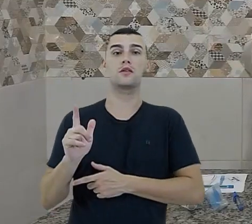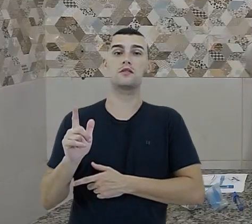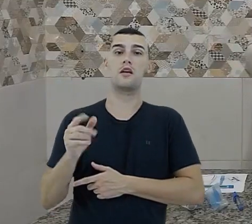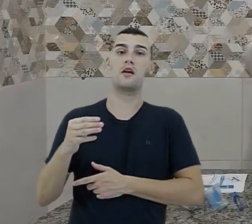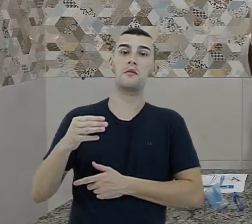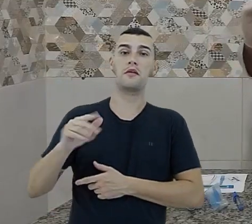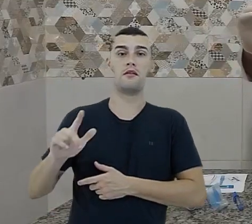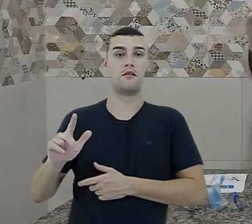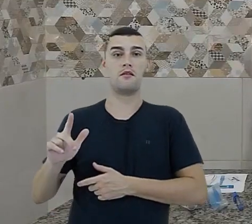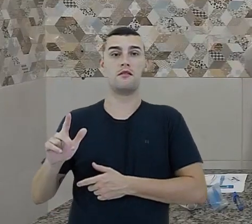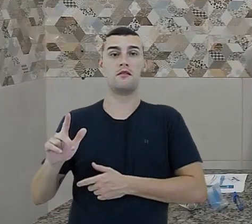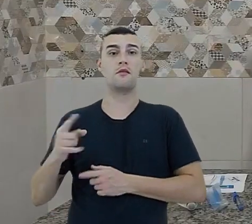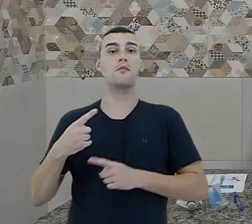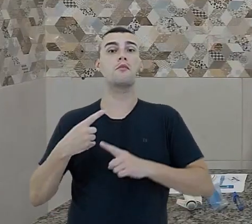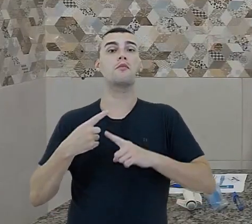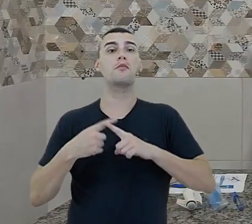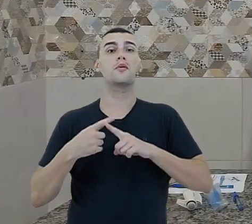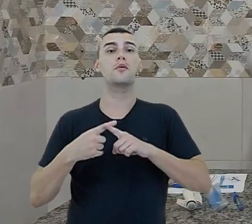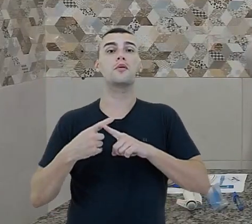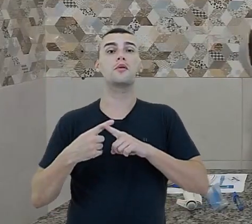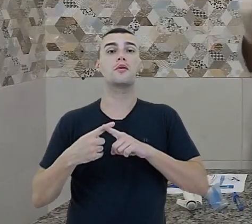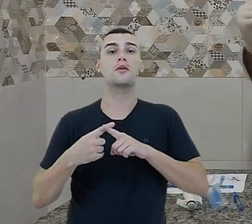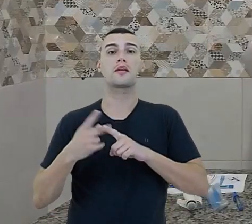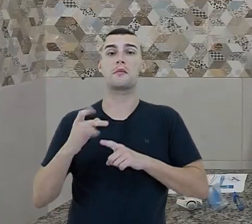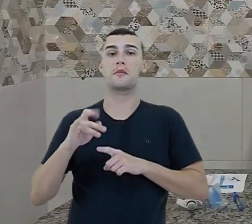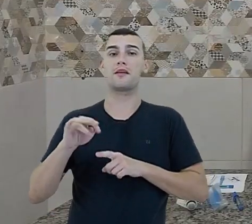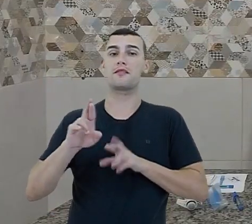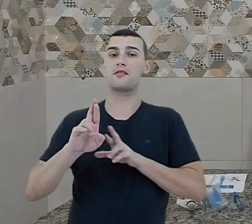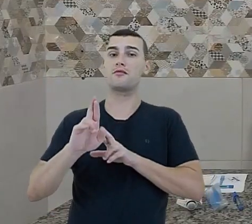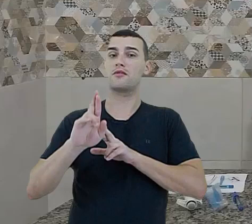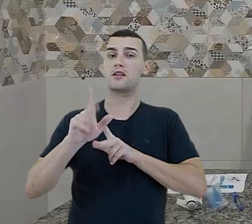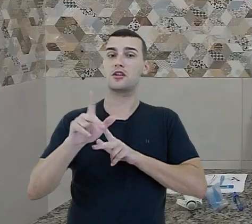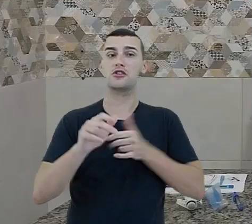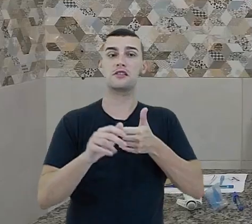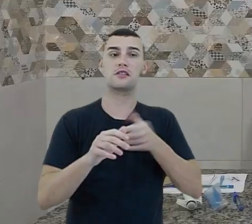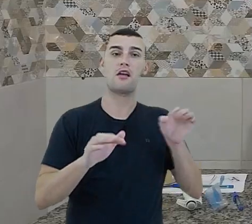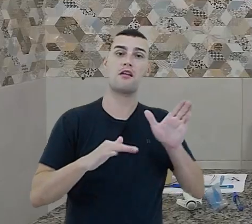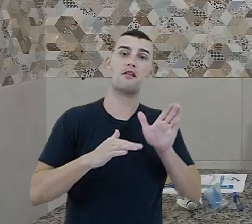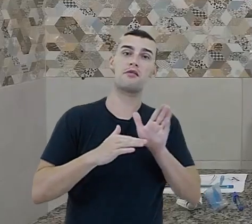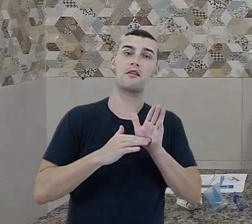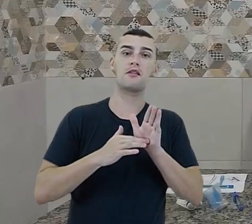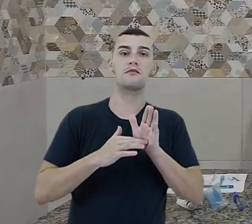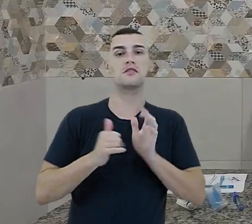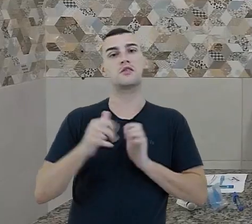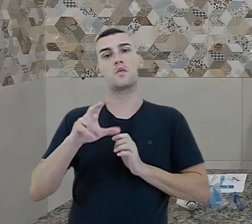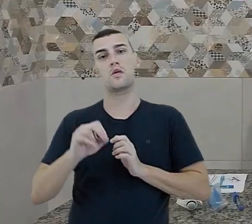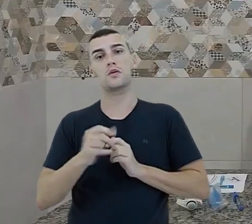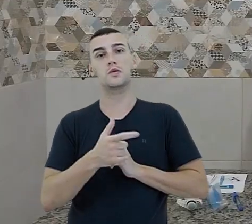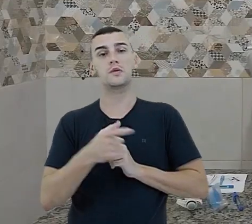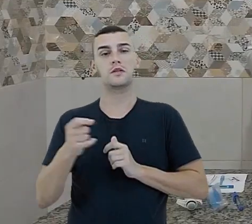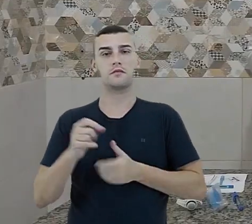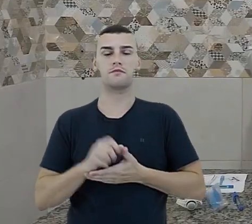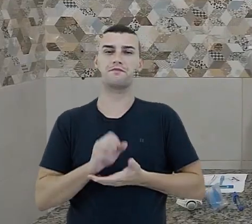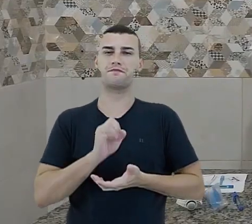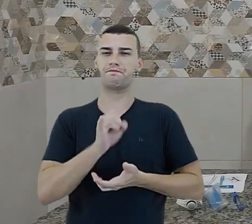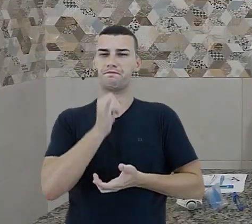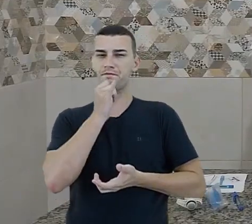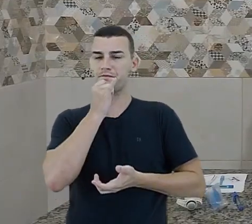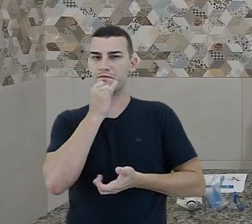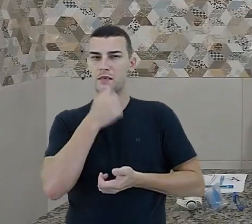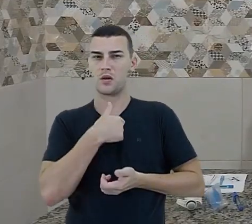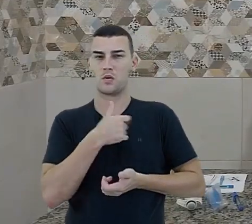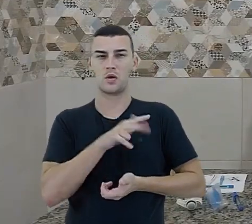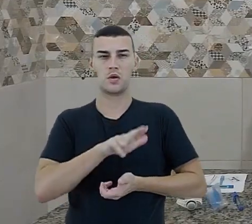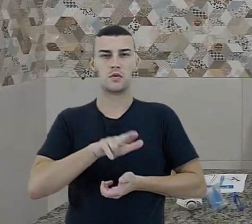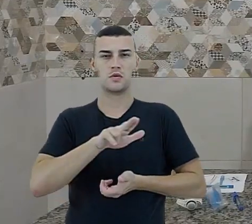micropipeta de 100 a 200 ou de 10 a 200, enfim. Uma outra coisa que a gente tem que ter cuidado, se eu quero utilizar,